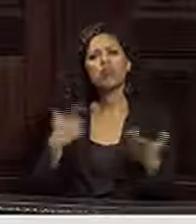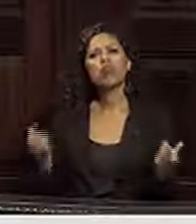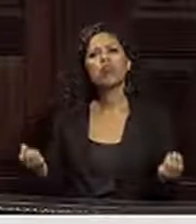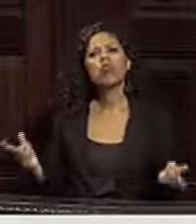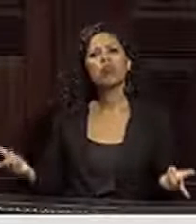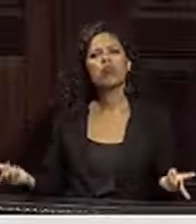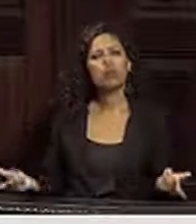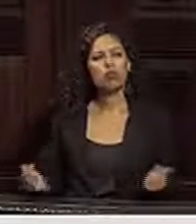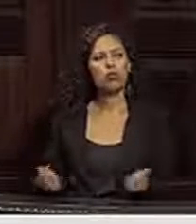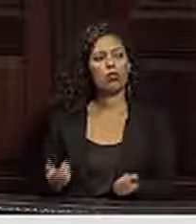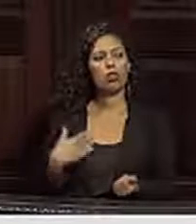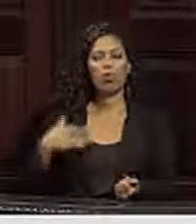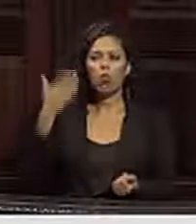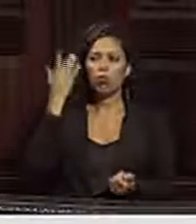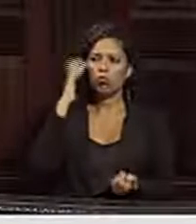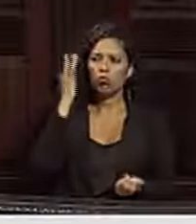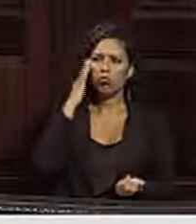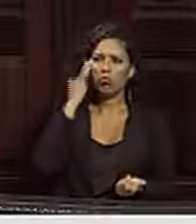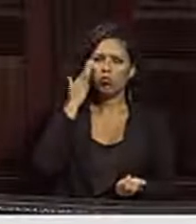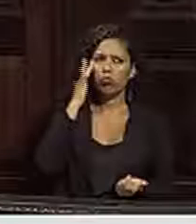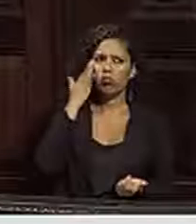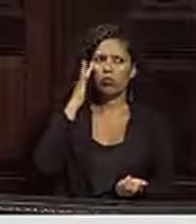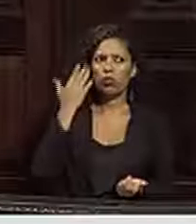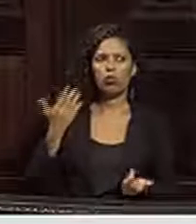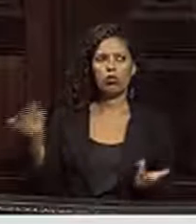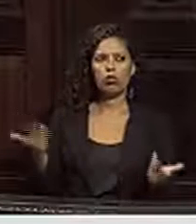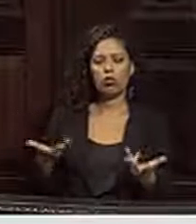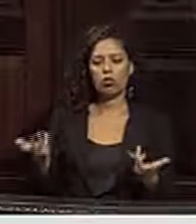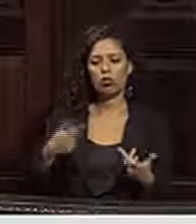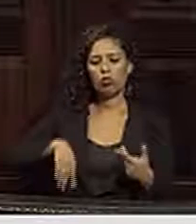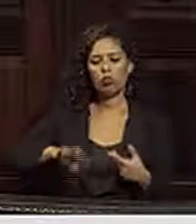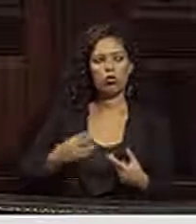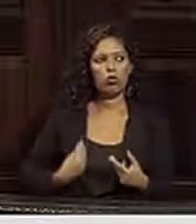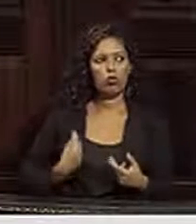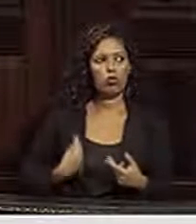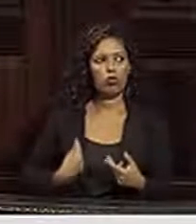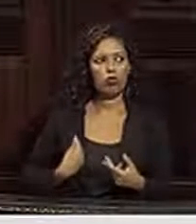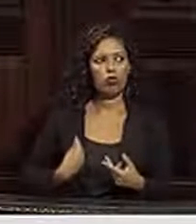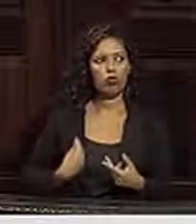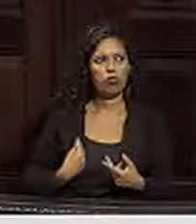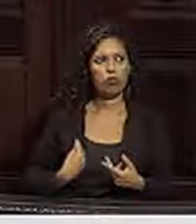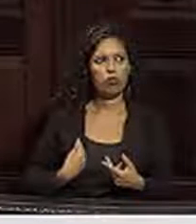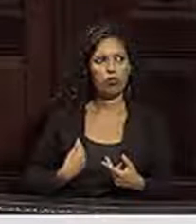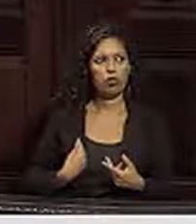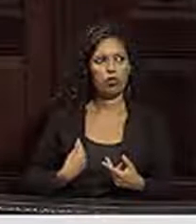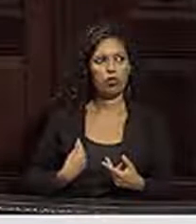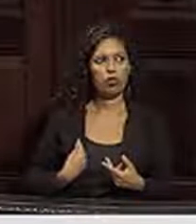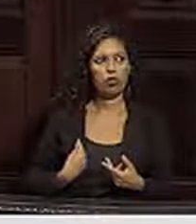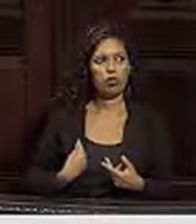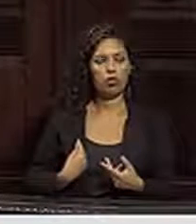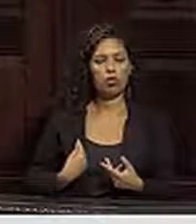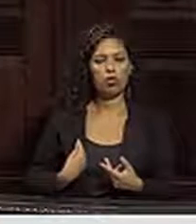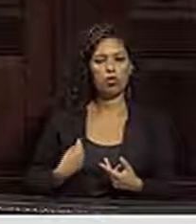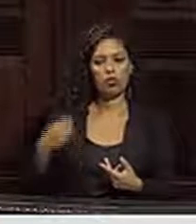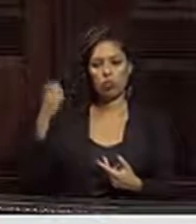Nós, no meu entendimento, nós estamos vivendo um regime de